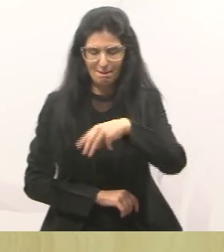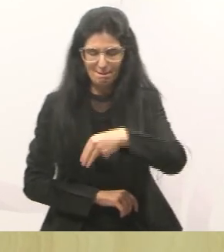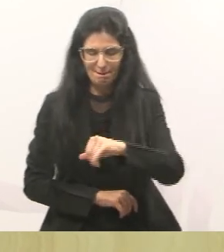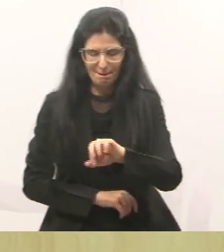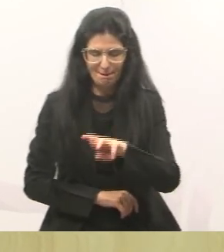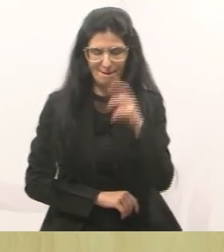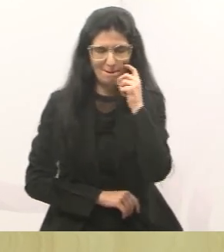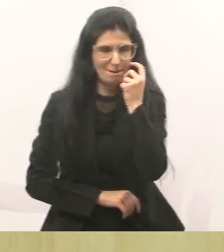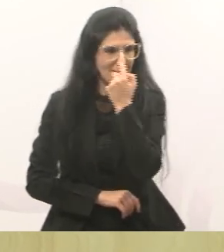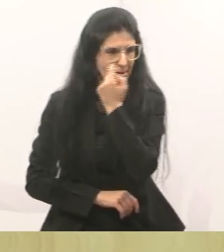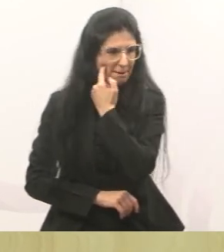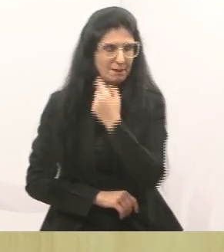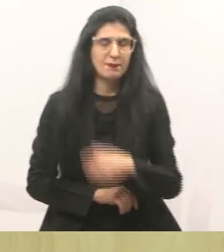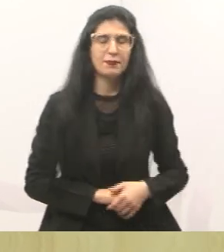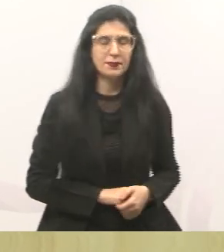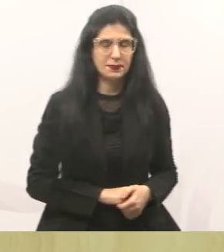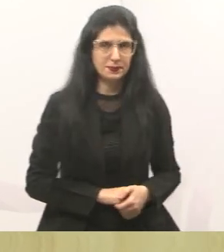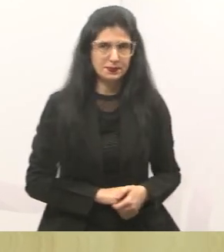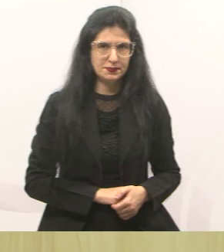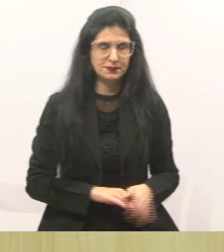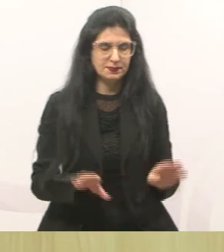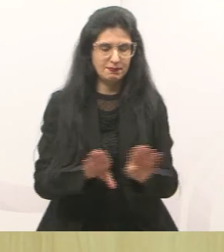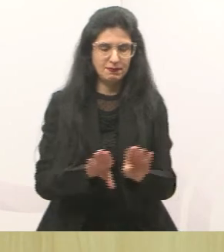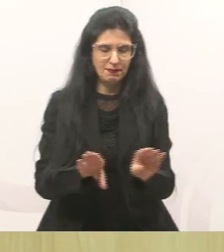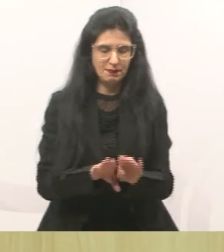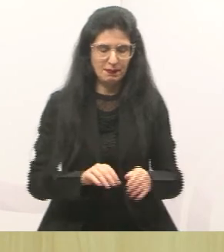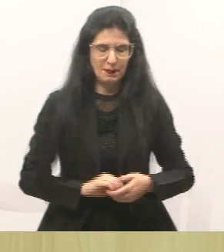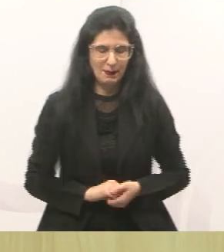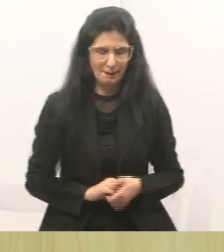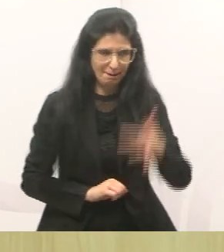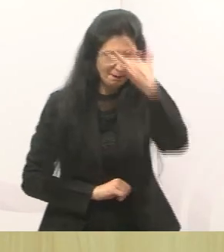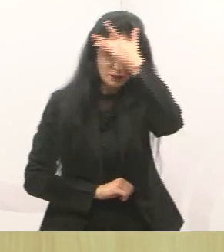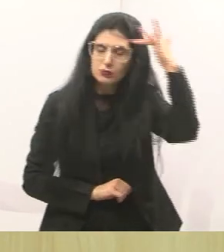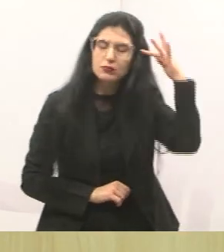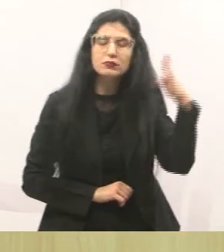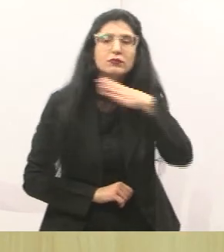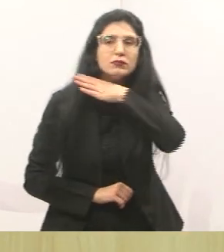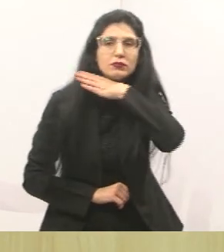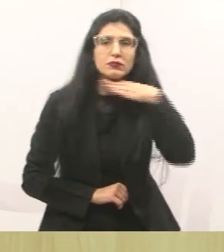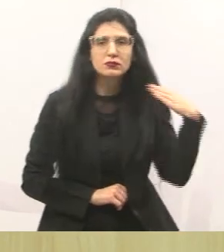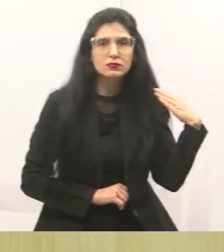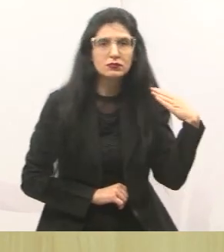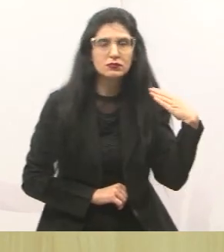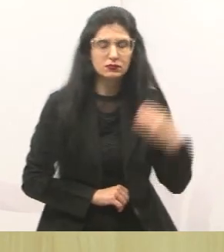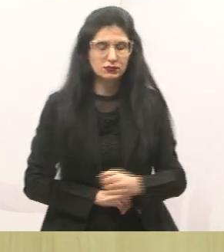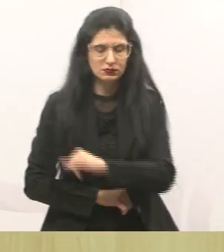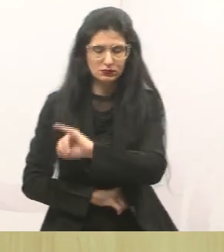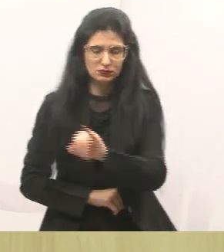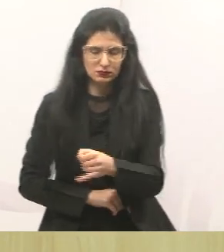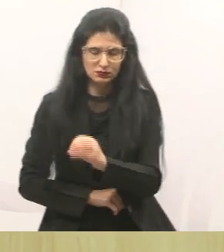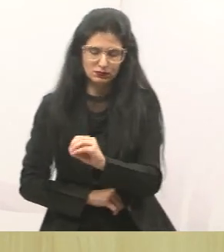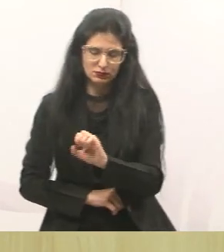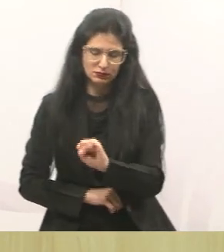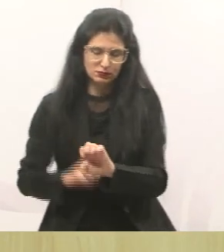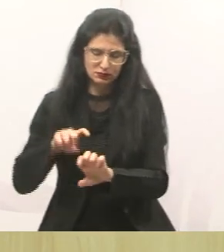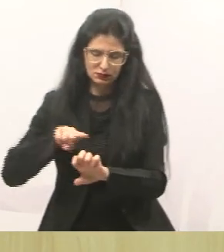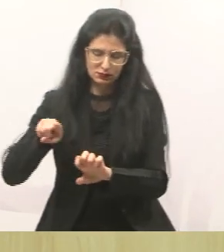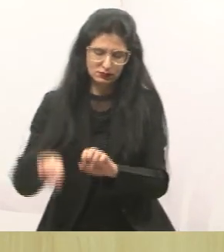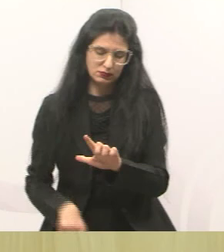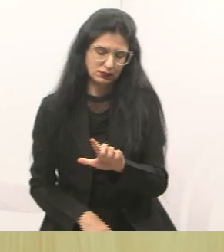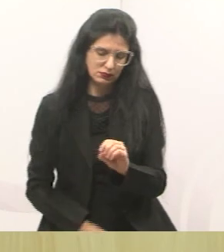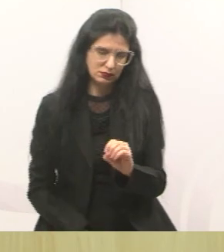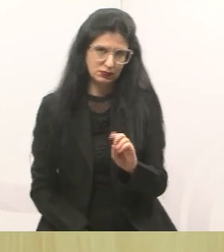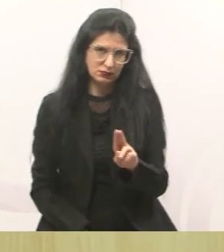Meia Lua. E votos de pesar de José Lourenço